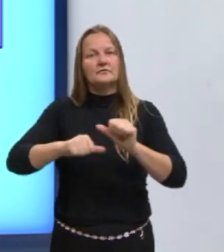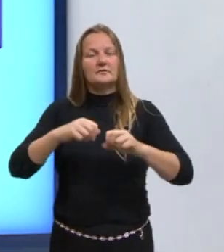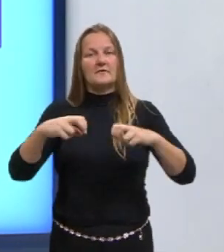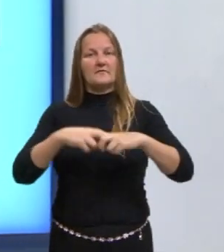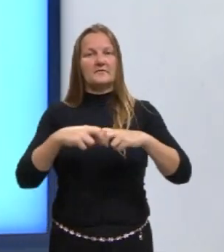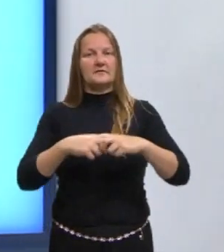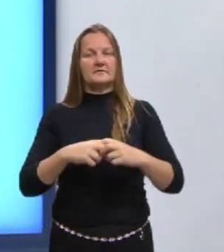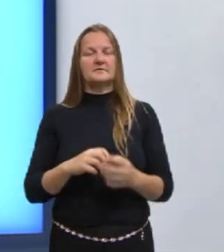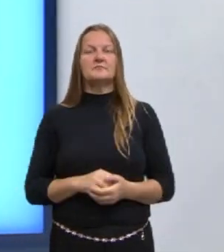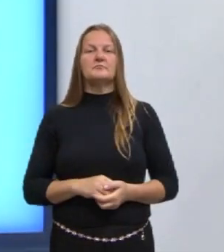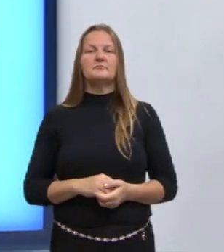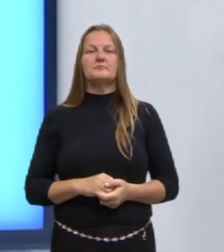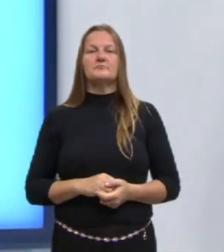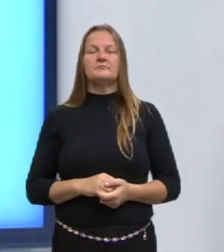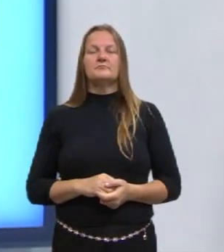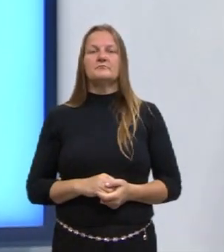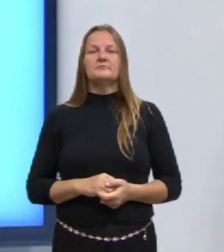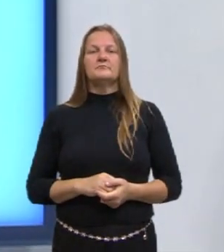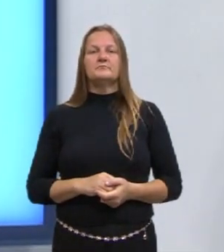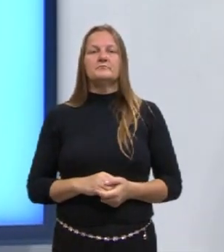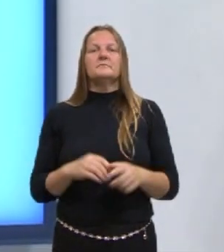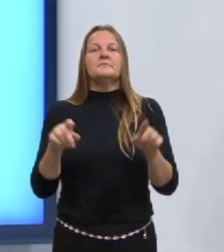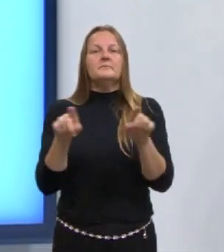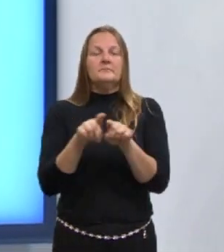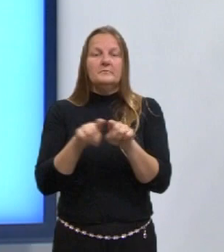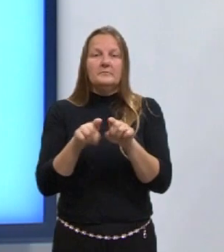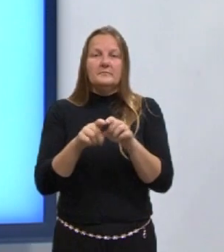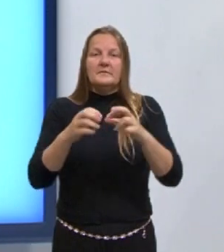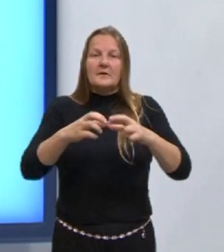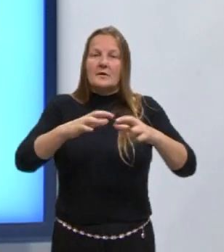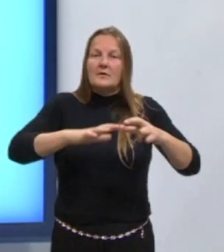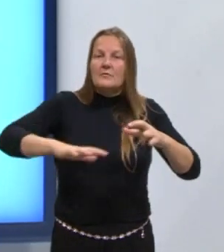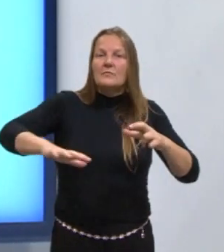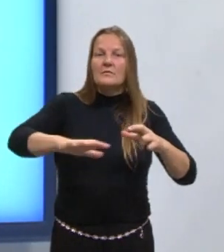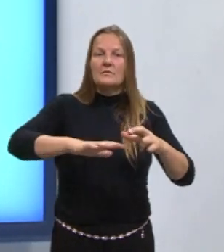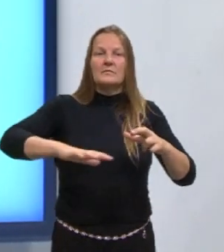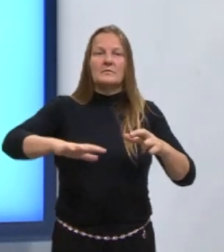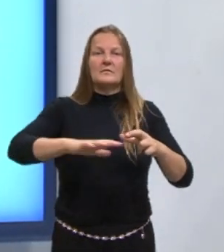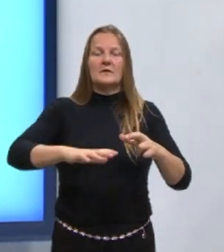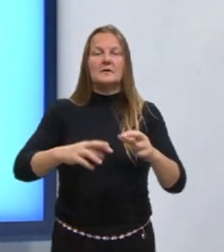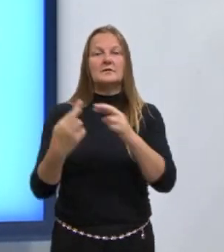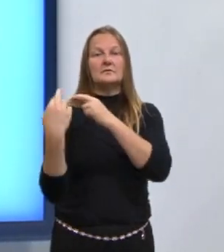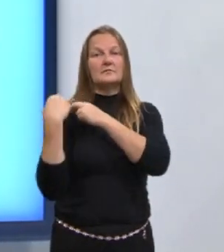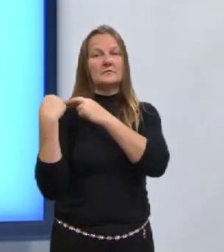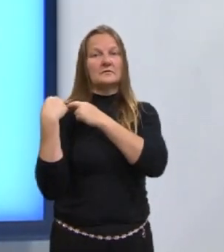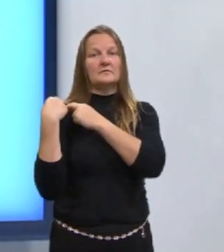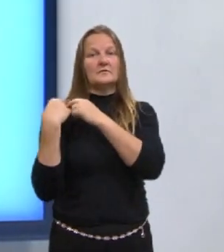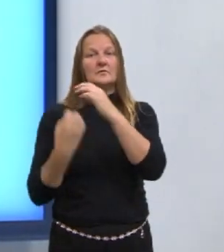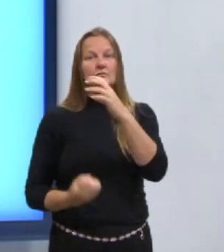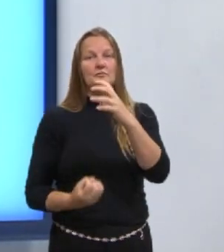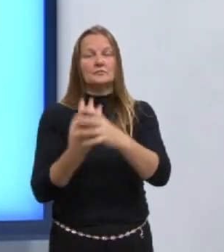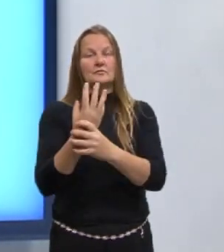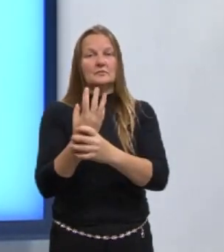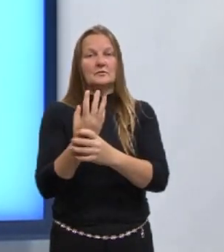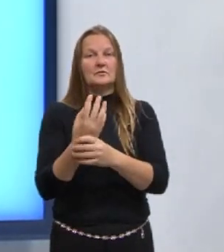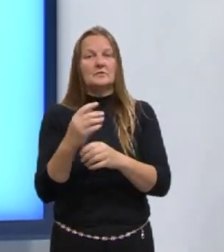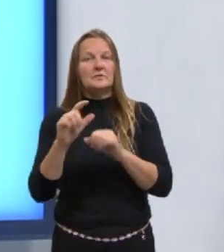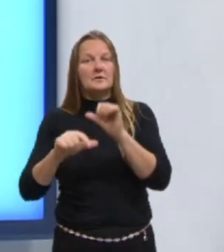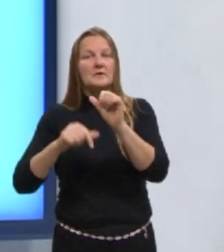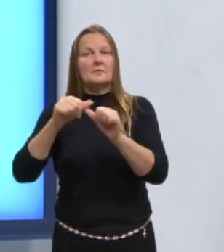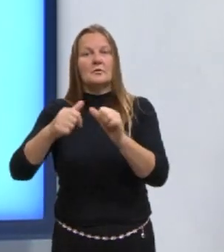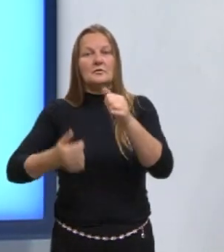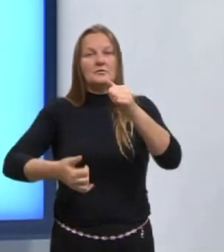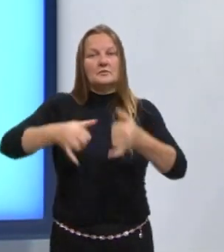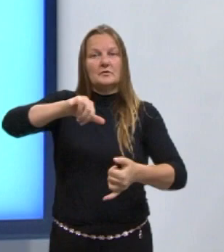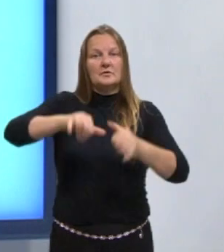física. E a física em si também é uma das principais responsáveis pelo surgimento da química. A química já é uma